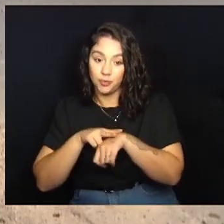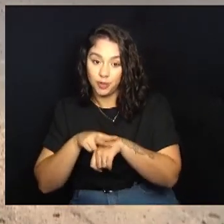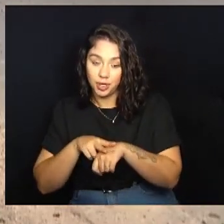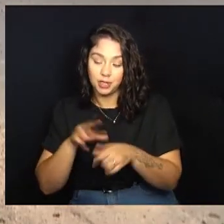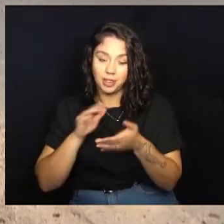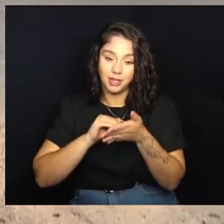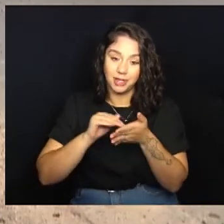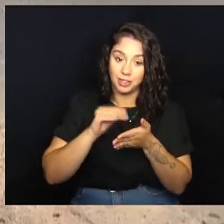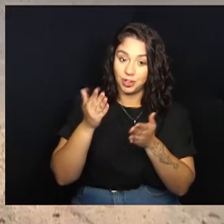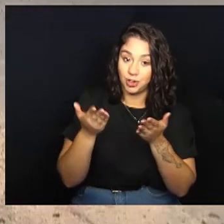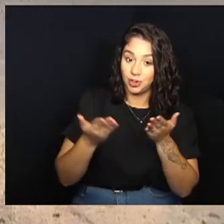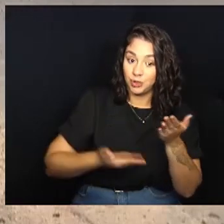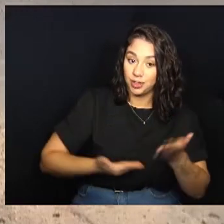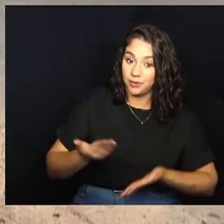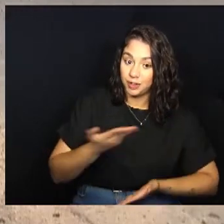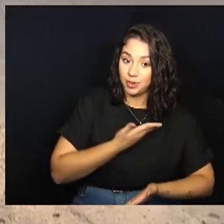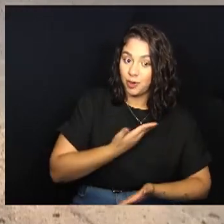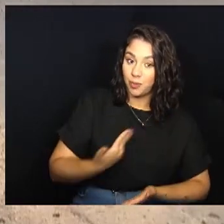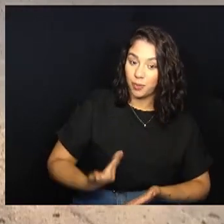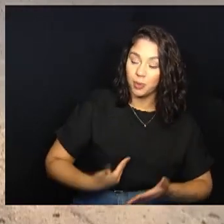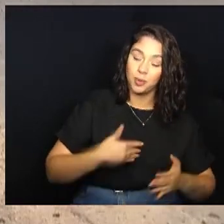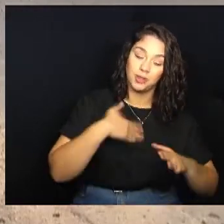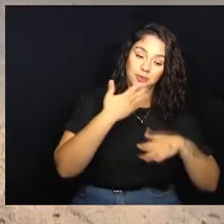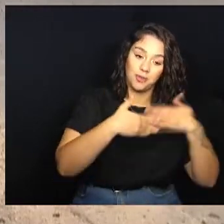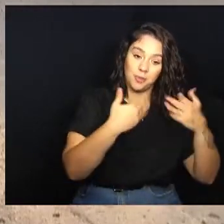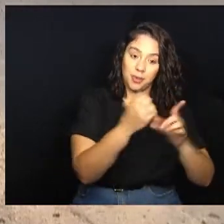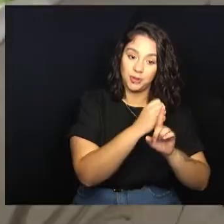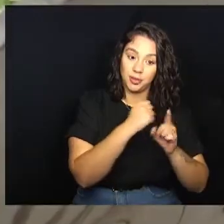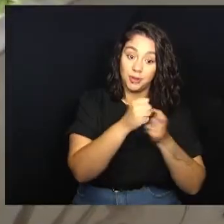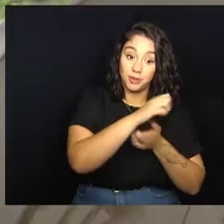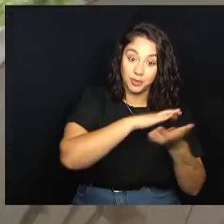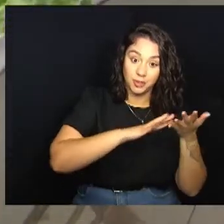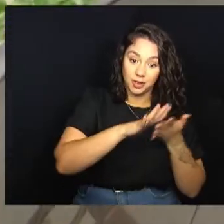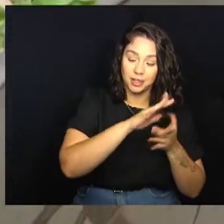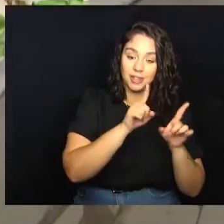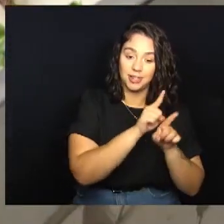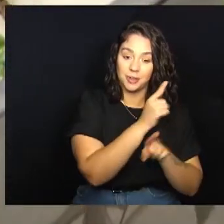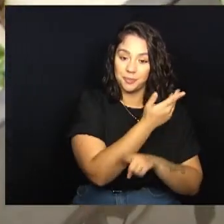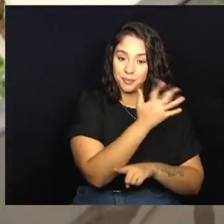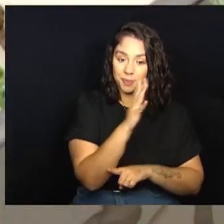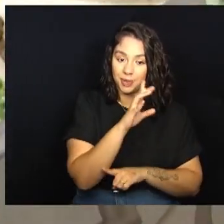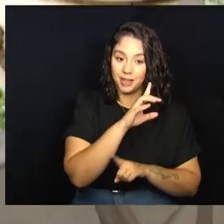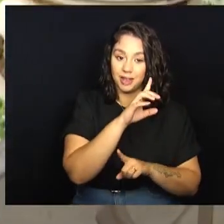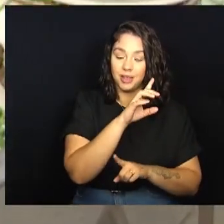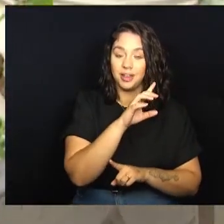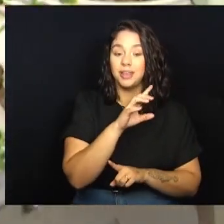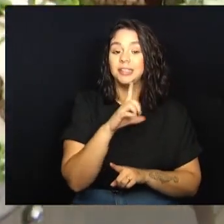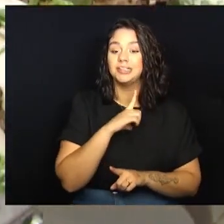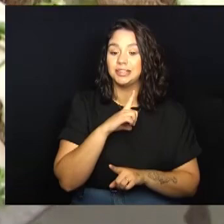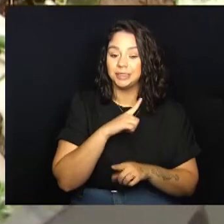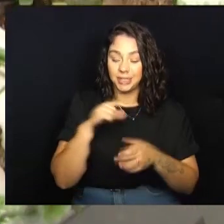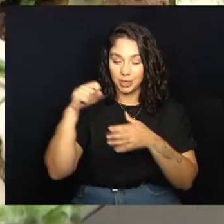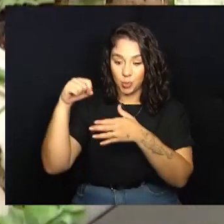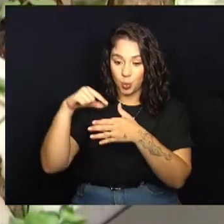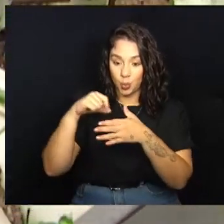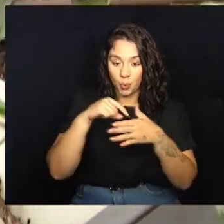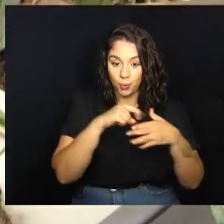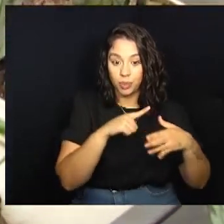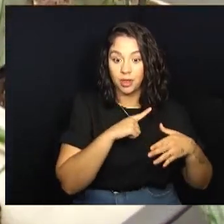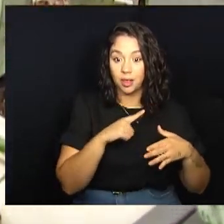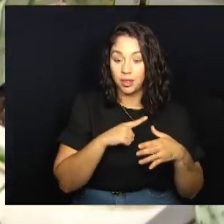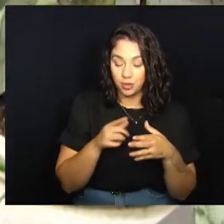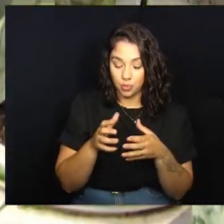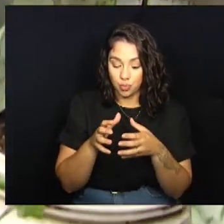Serviços Públicos, Desenvolvimento Sustentável e Mata Santa Genebra. As mudas do viveiro municipal de Campinas têm tamanhos